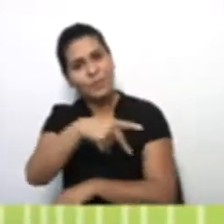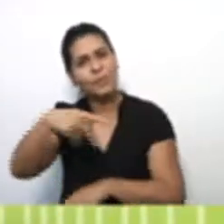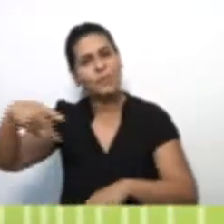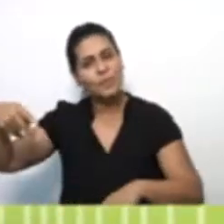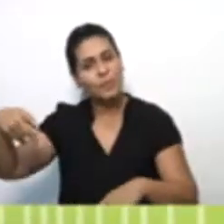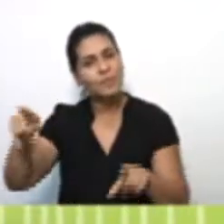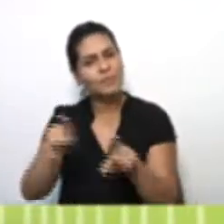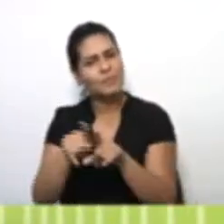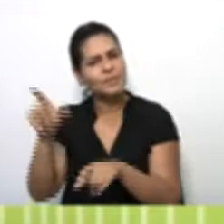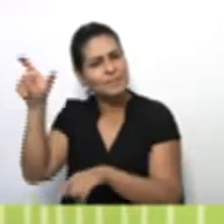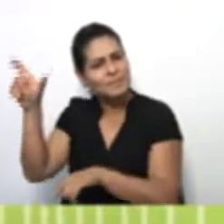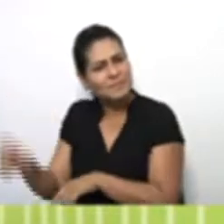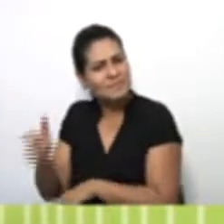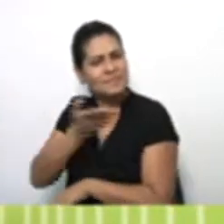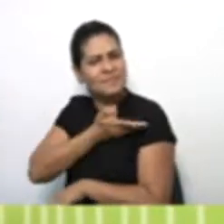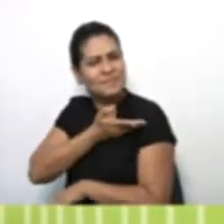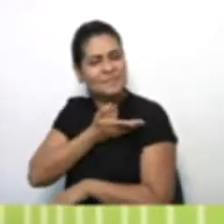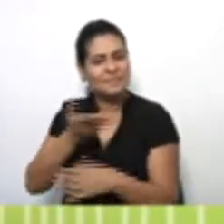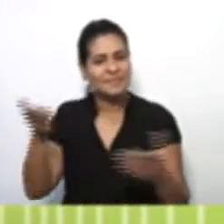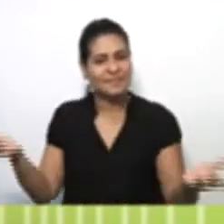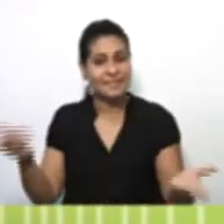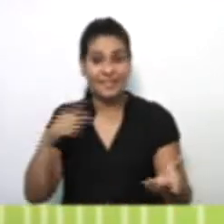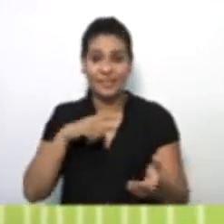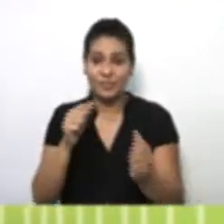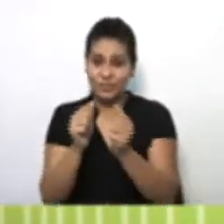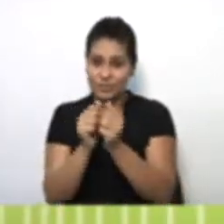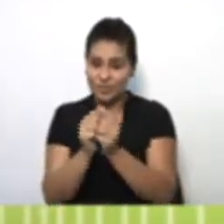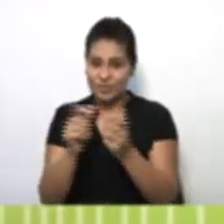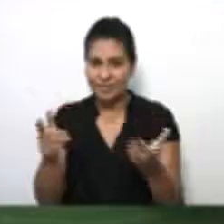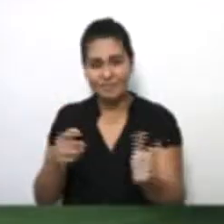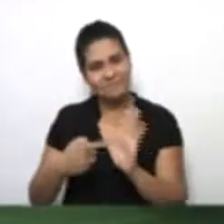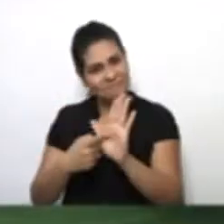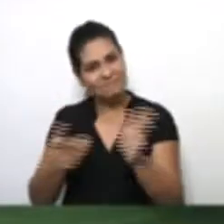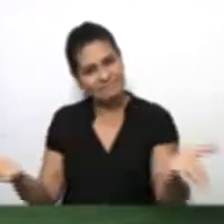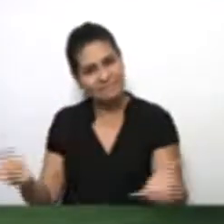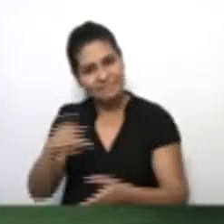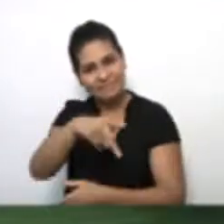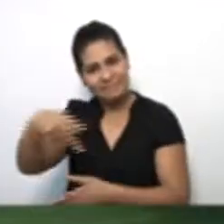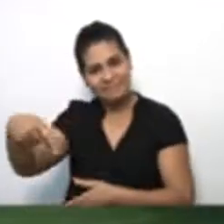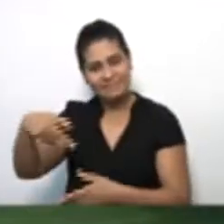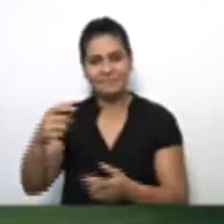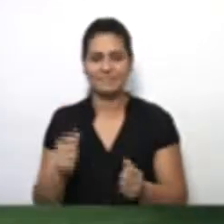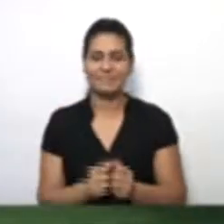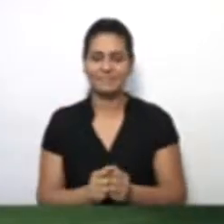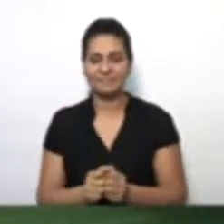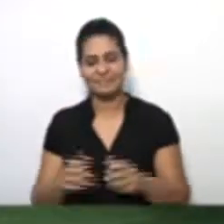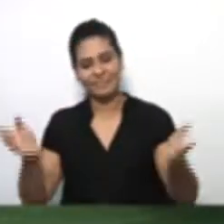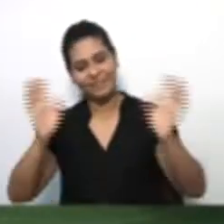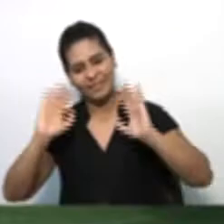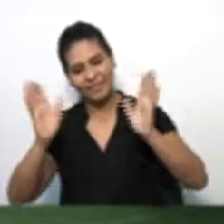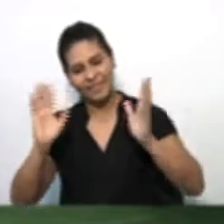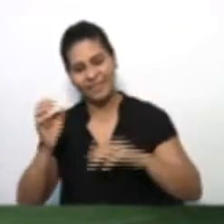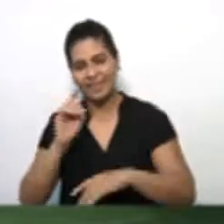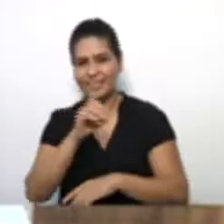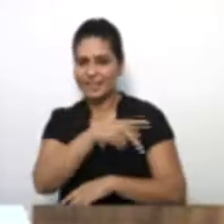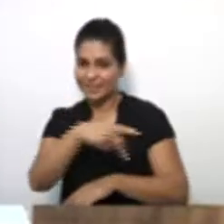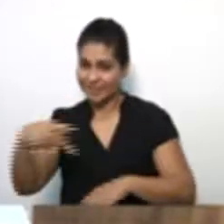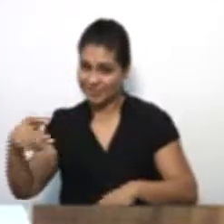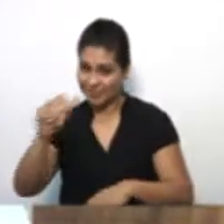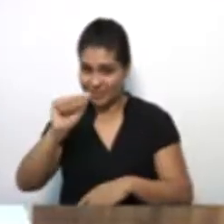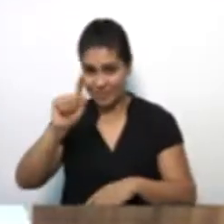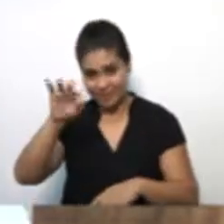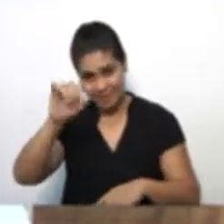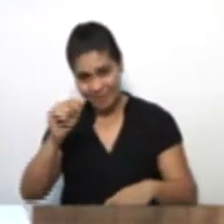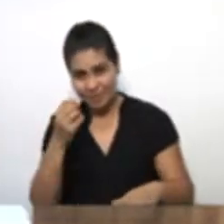aqui com um grande colega, um nobríssimo colega que está aqui comigo. Vou lhe apresentar, por favor, professor. Olá, professor Alberto. Tudo bem?